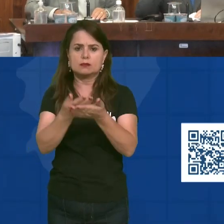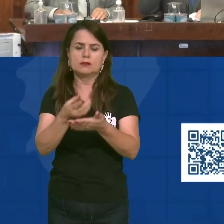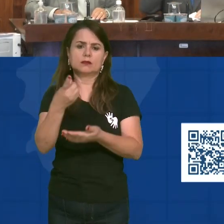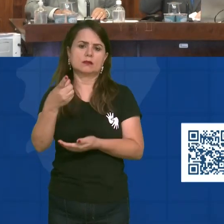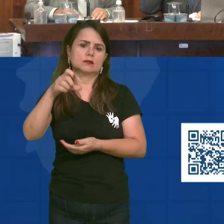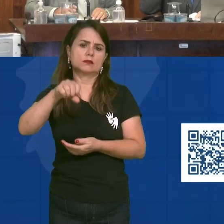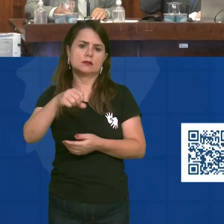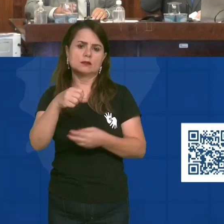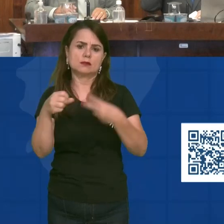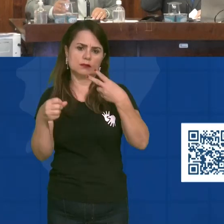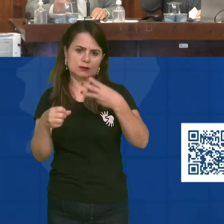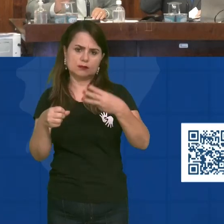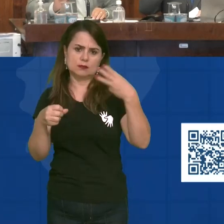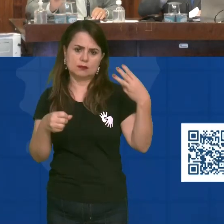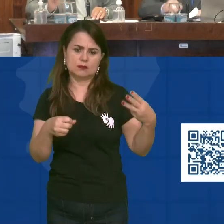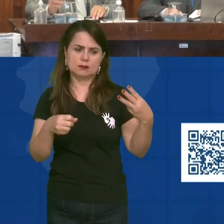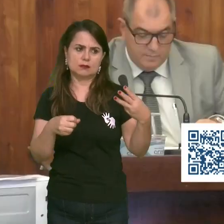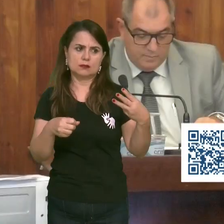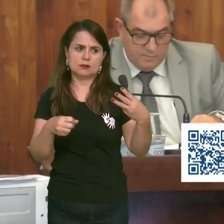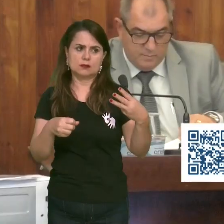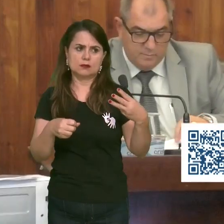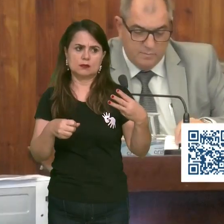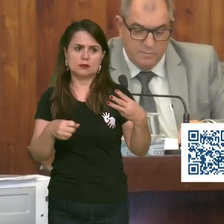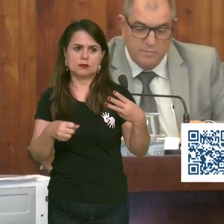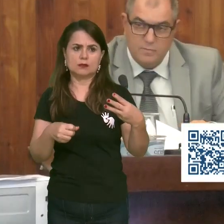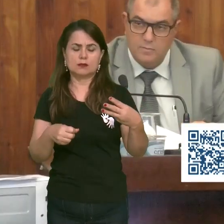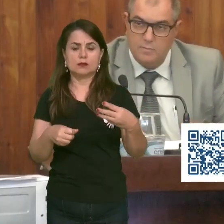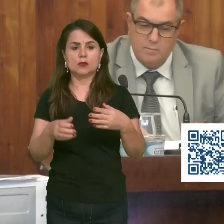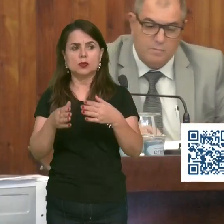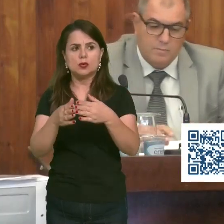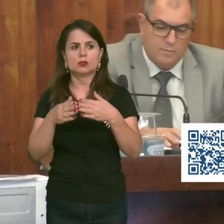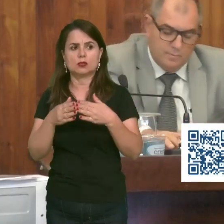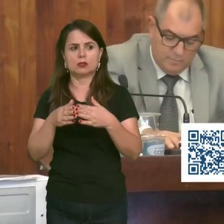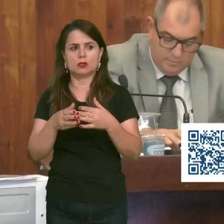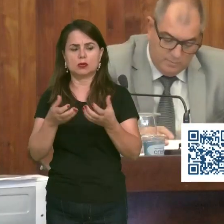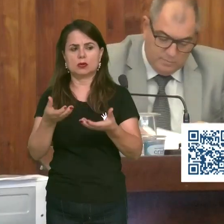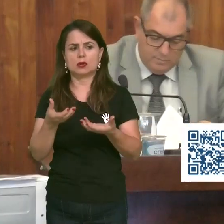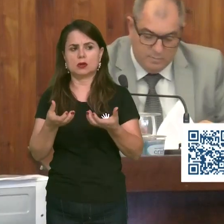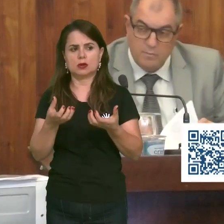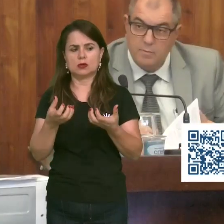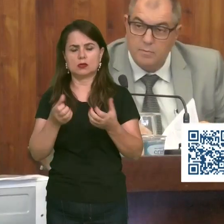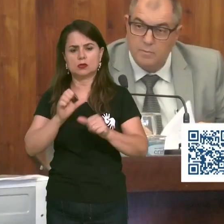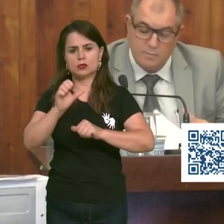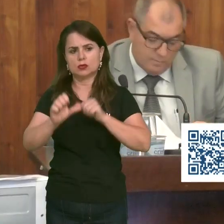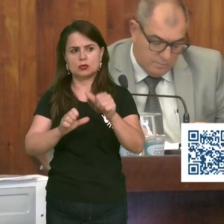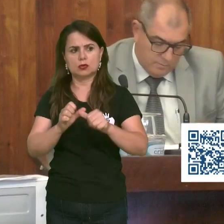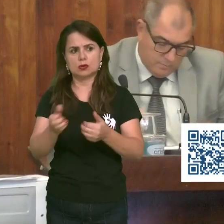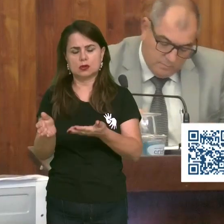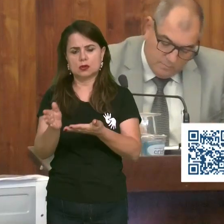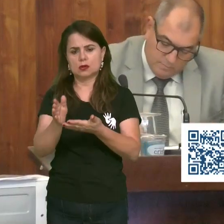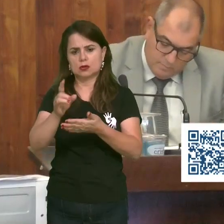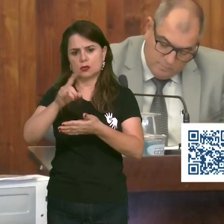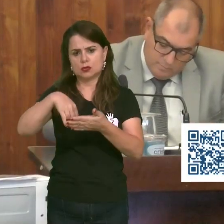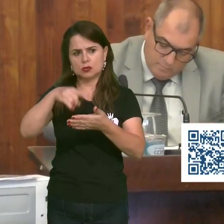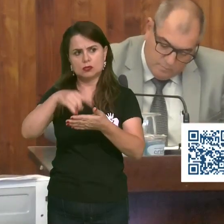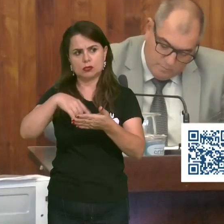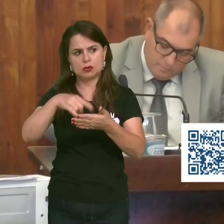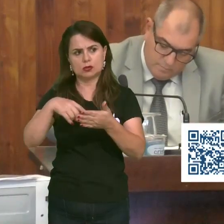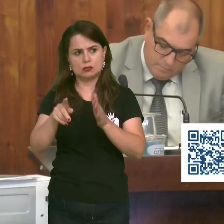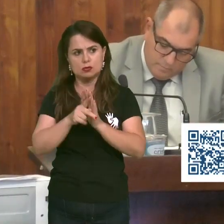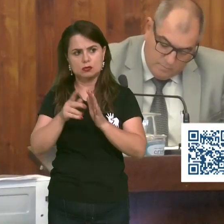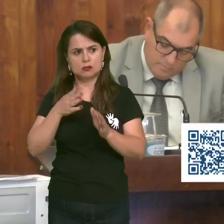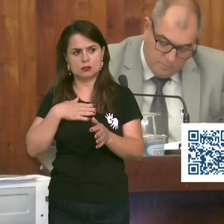1933/2012 questão de ordem Presidente solicitam inversão de pauta esse requerimento 1933 de minha autoria